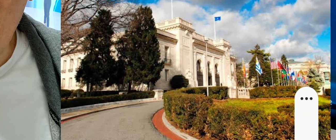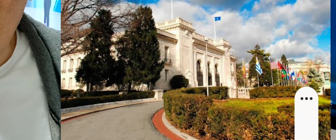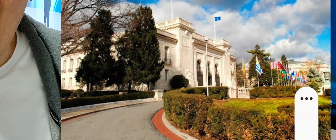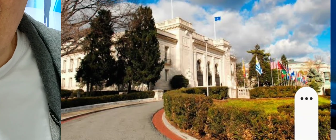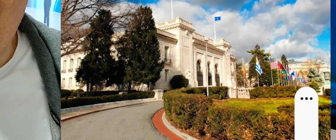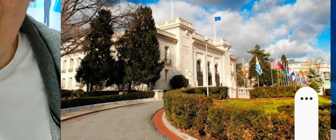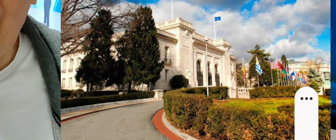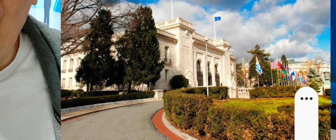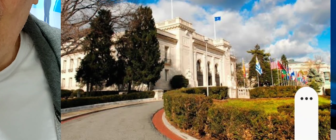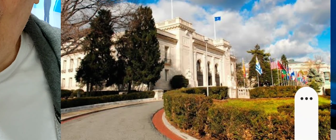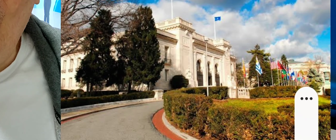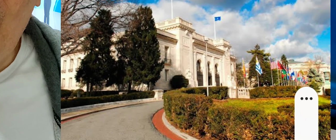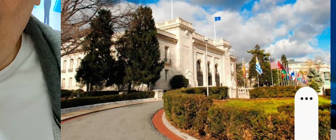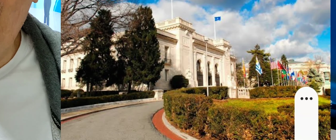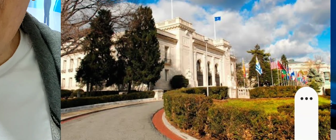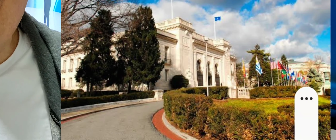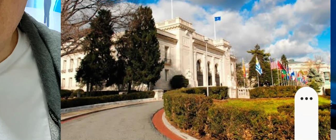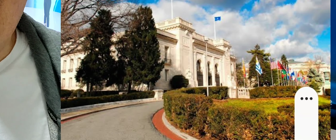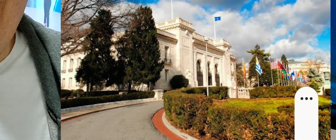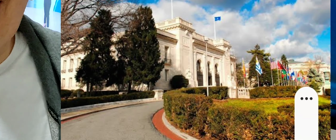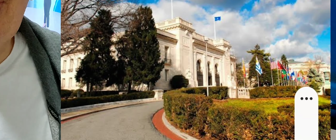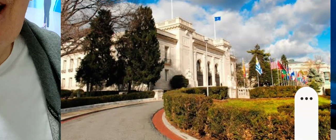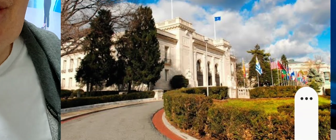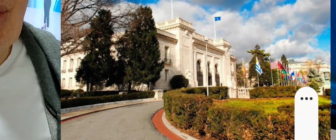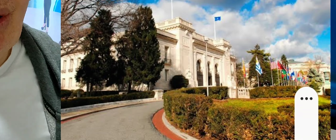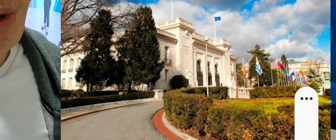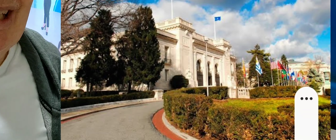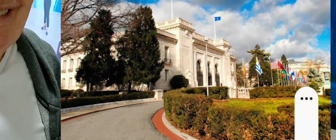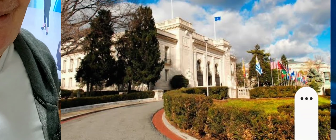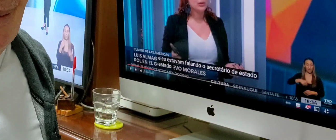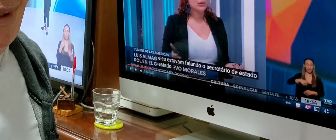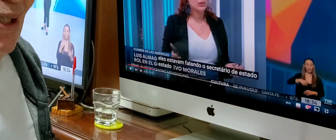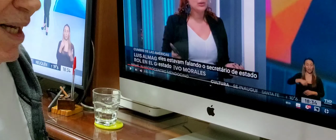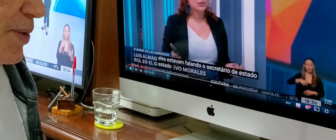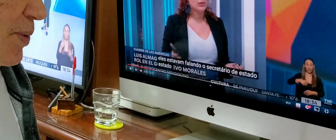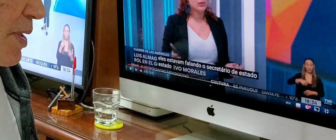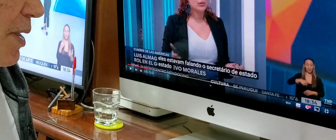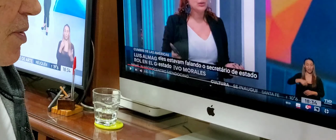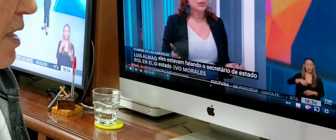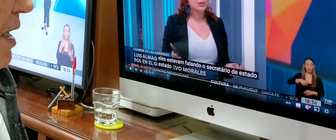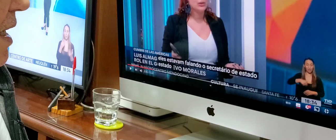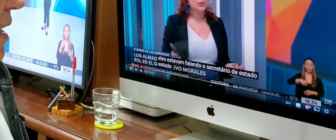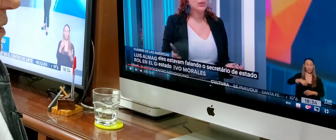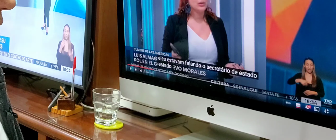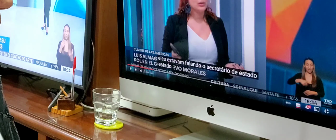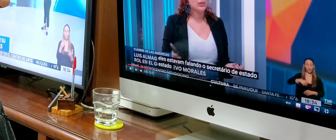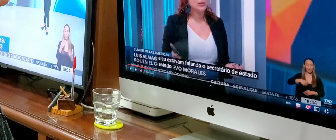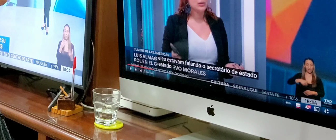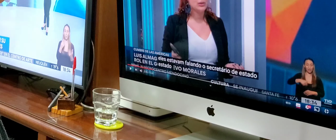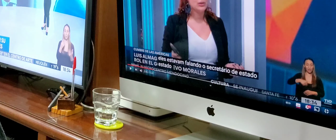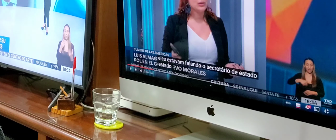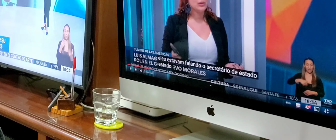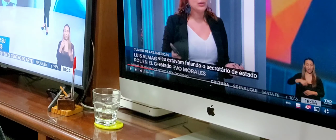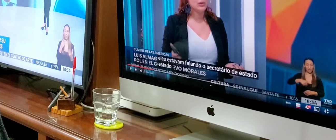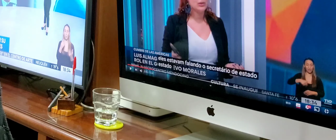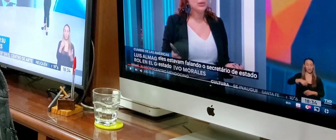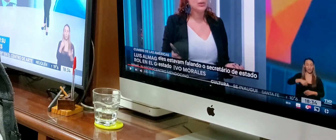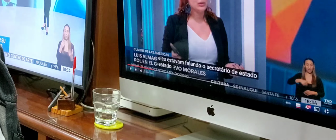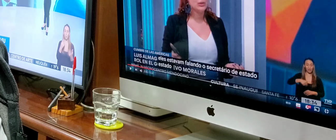cubano Fidel Castro como o Ministério das Colônias dos Estados Unidos. Vamos ver